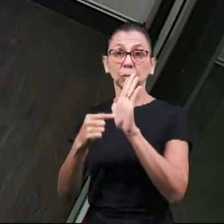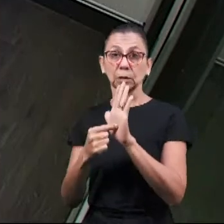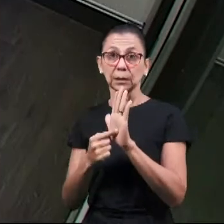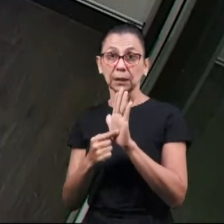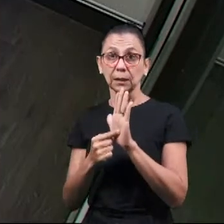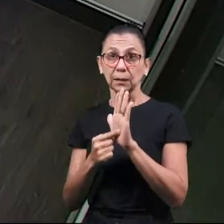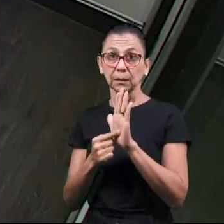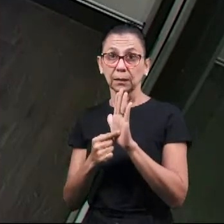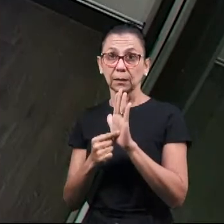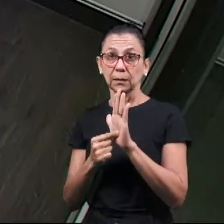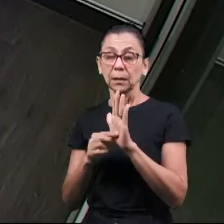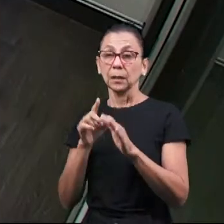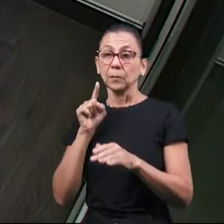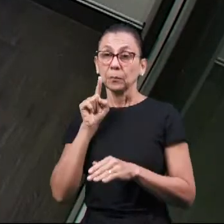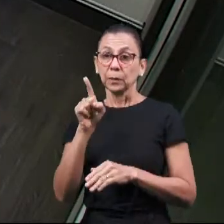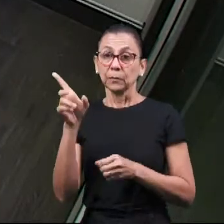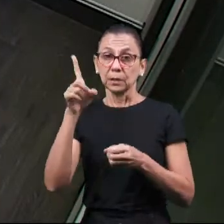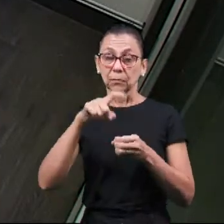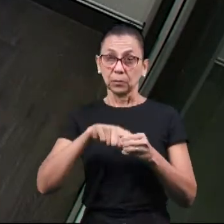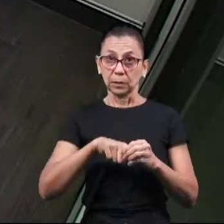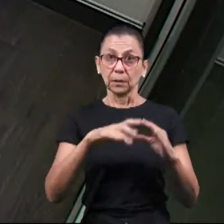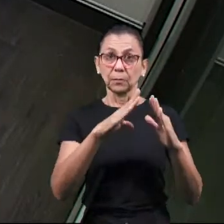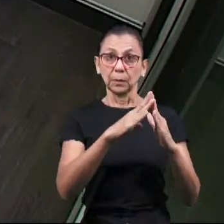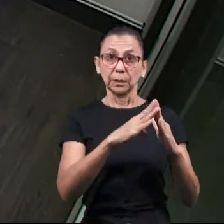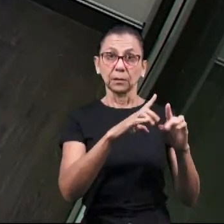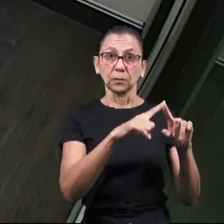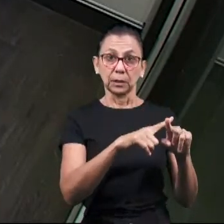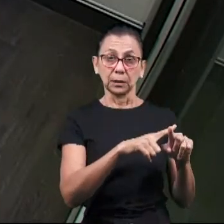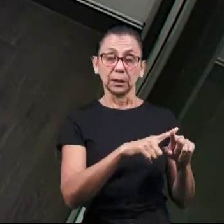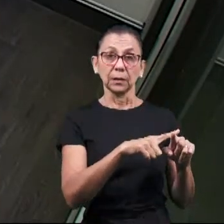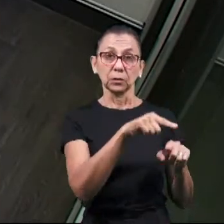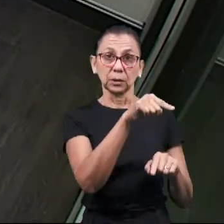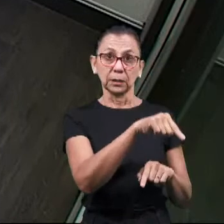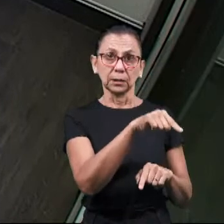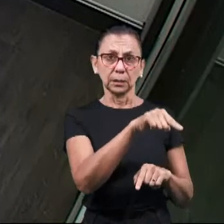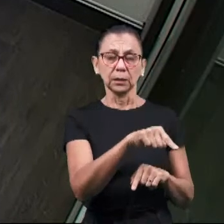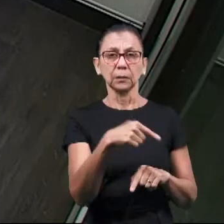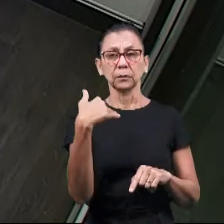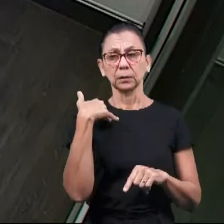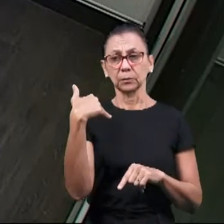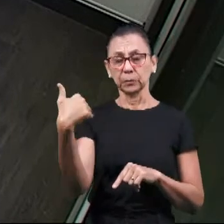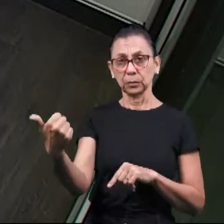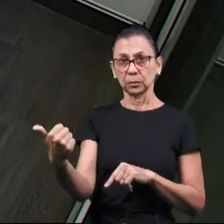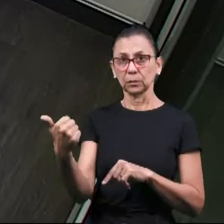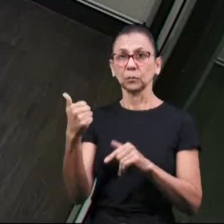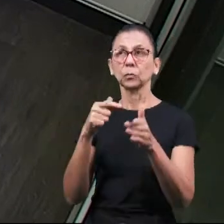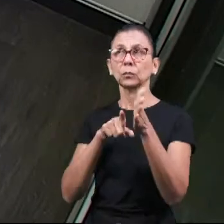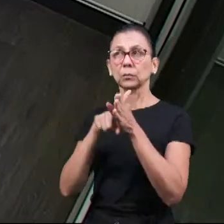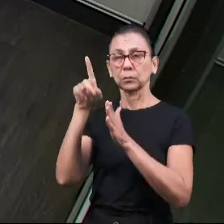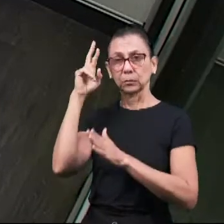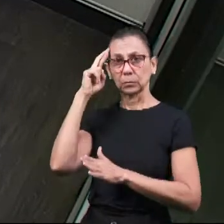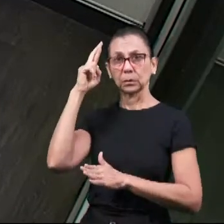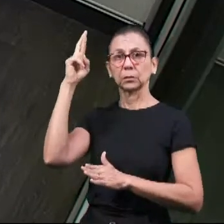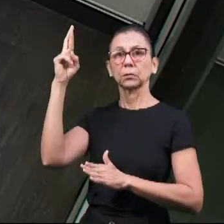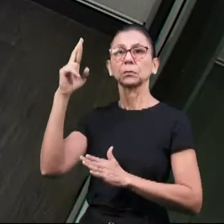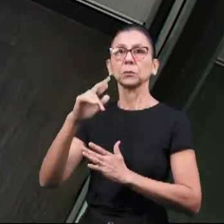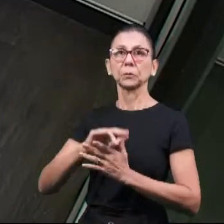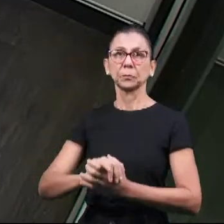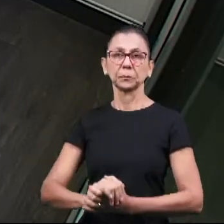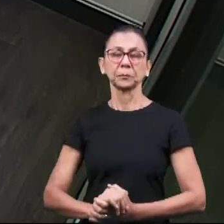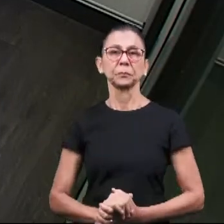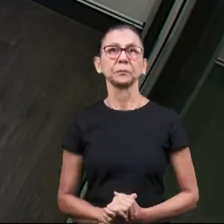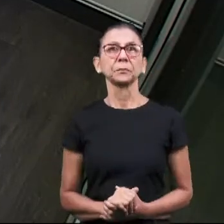chama e nós vamos consultar o Senhor. Eu já tinha tido a experiência da consulta da palavra, então nós vamos consultar o Senhor, e se Deus falar, eu libero